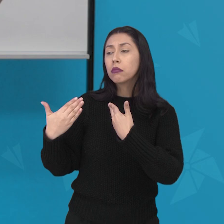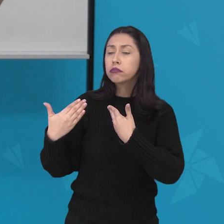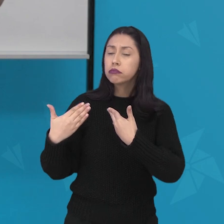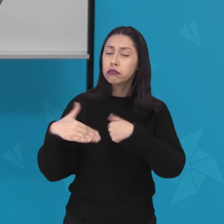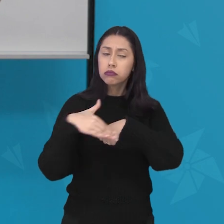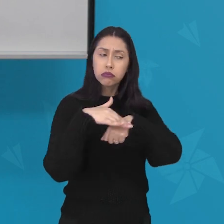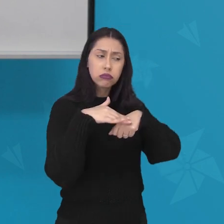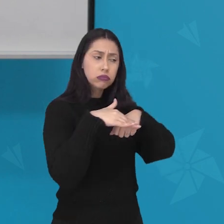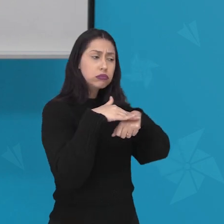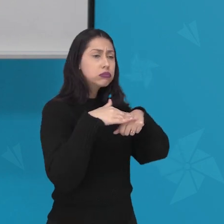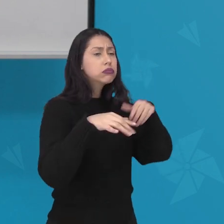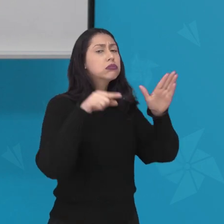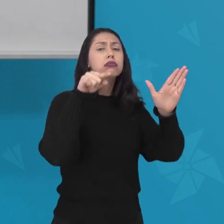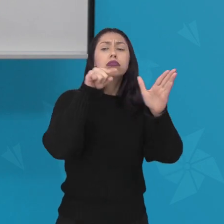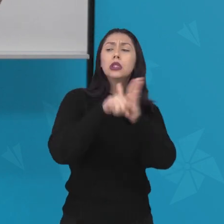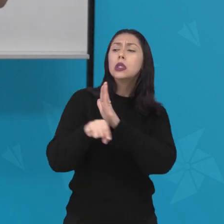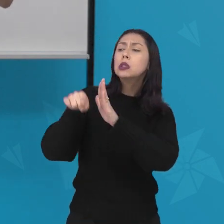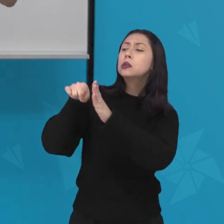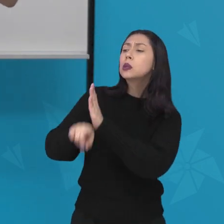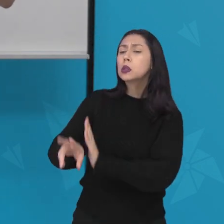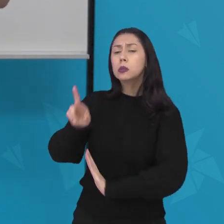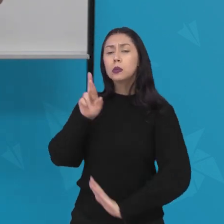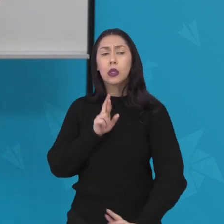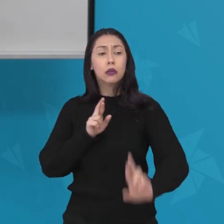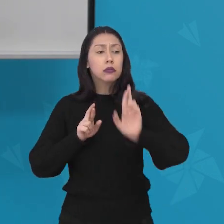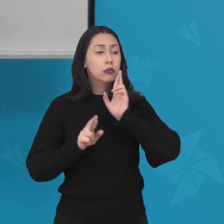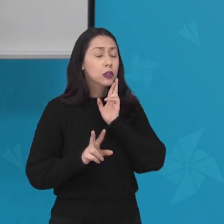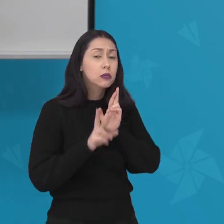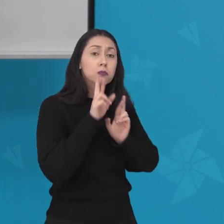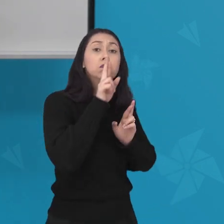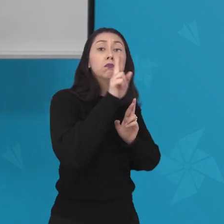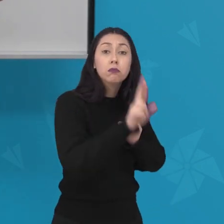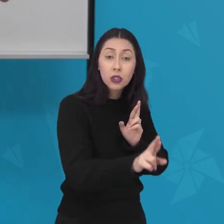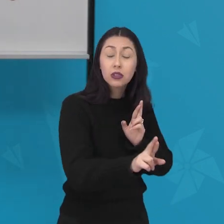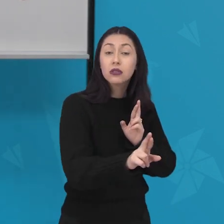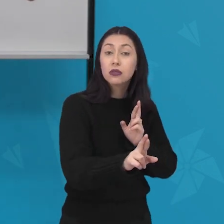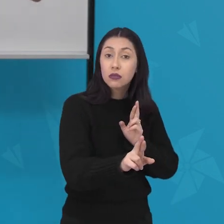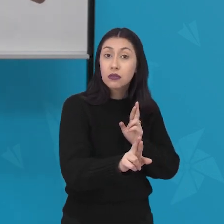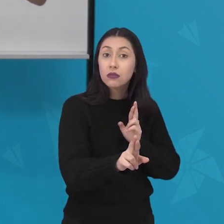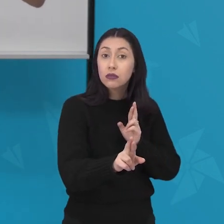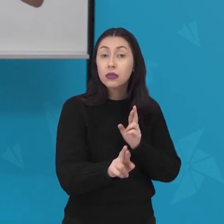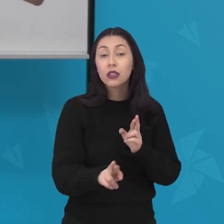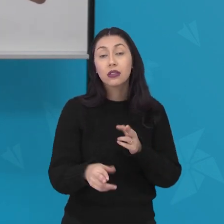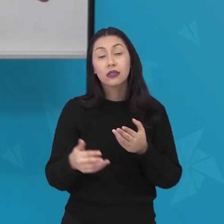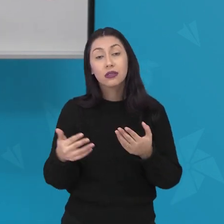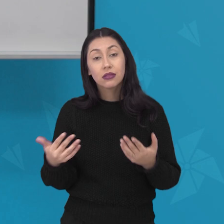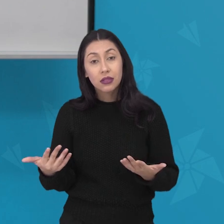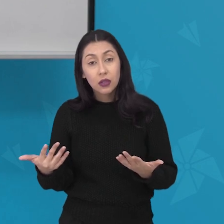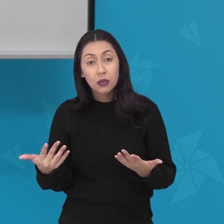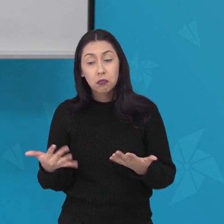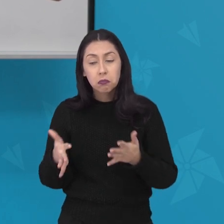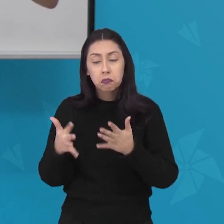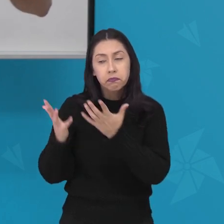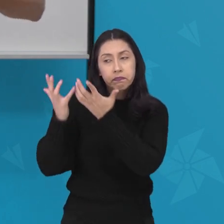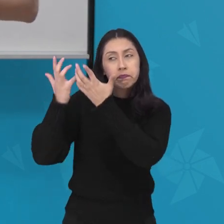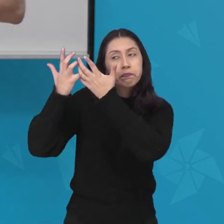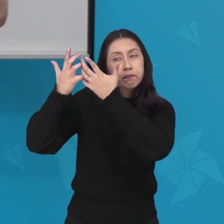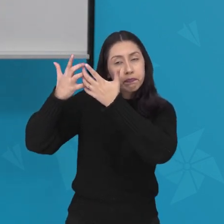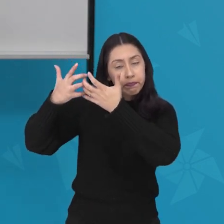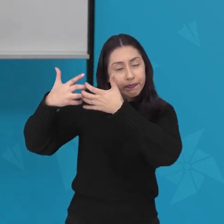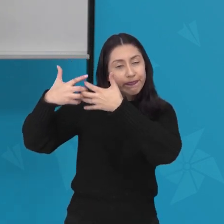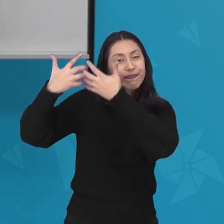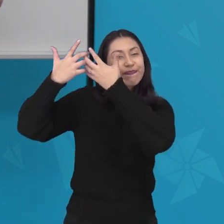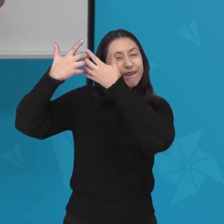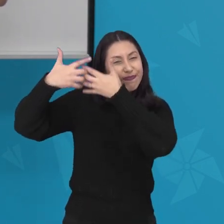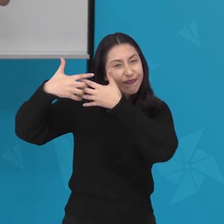si, fazendo perguntas, construindo respostas e, assim, construindo uma